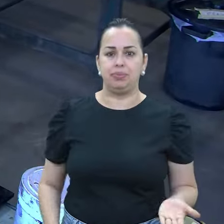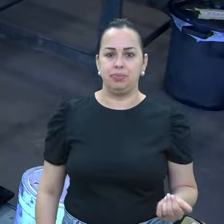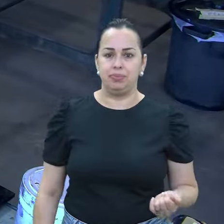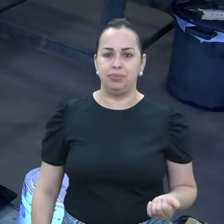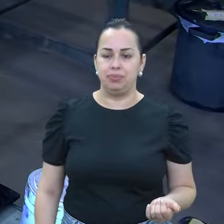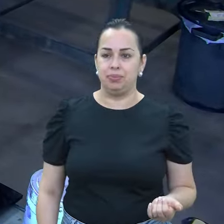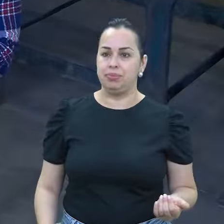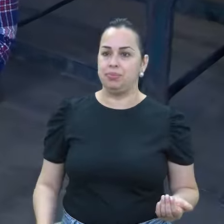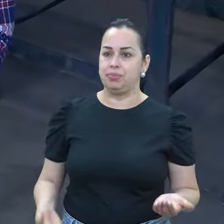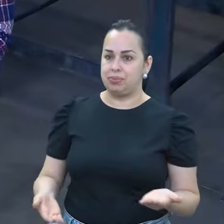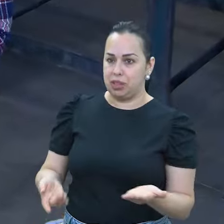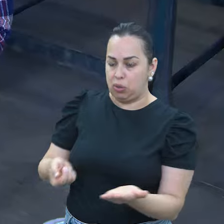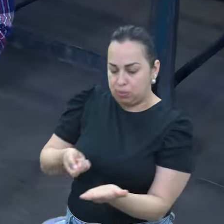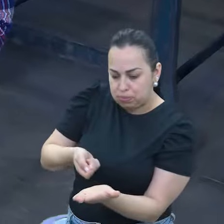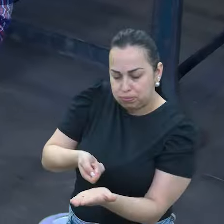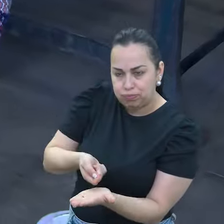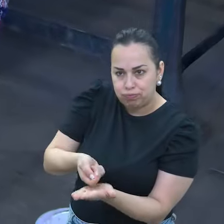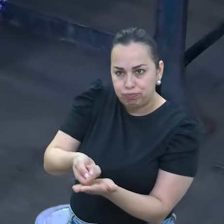Chegou minha vez.